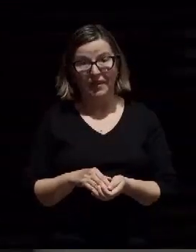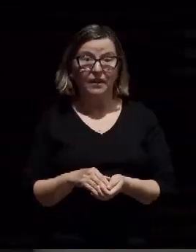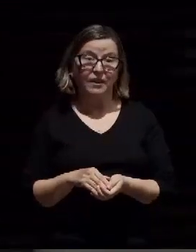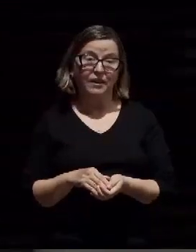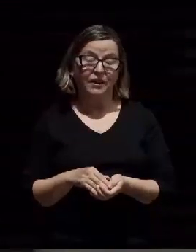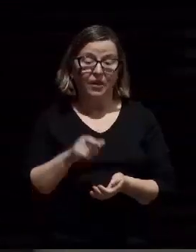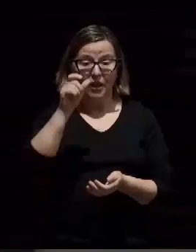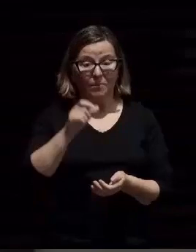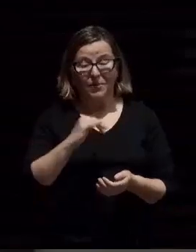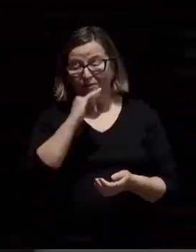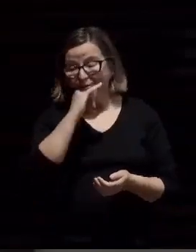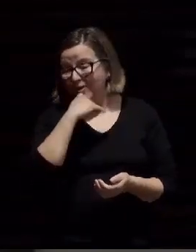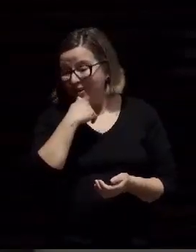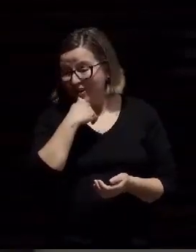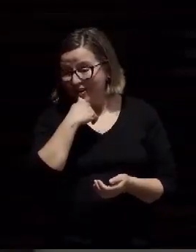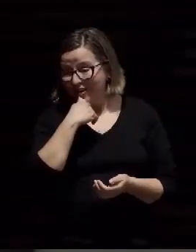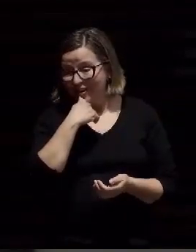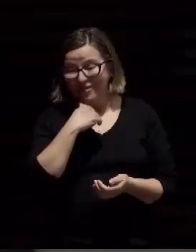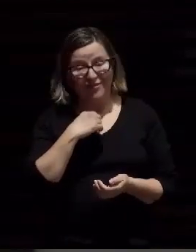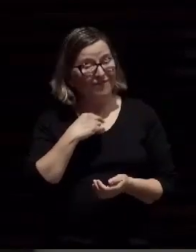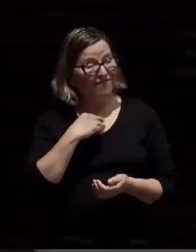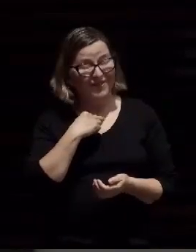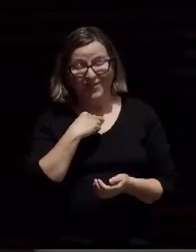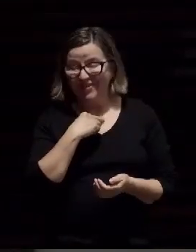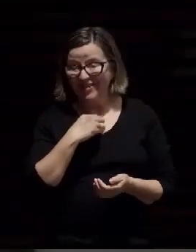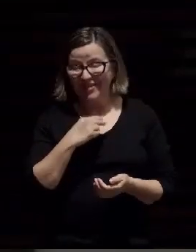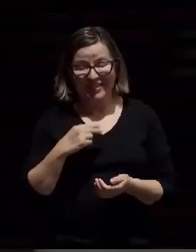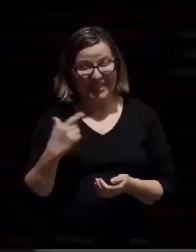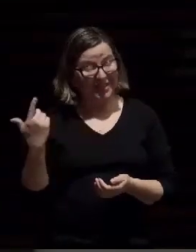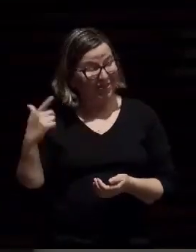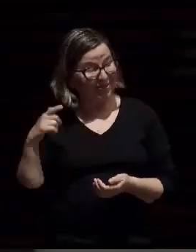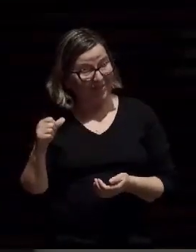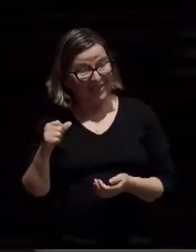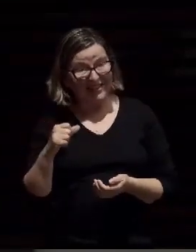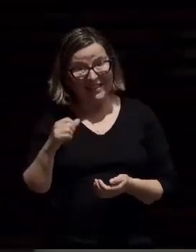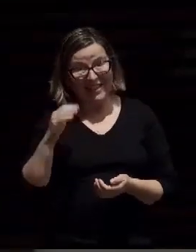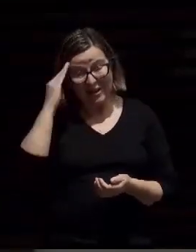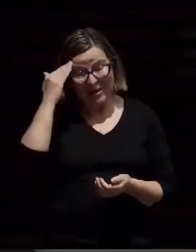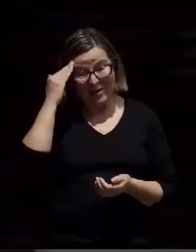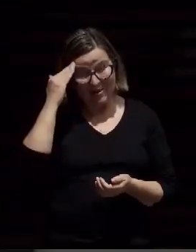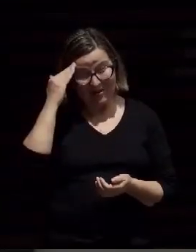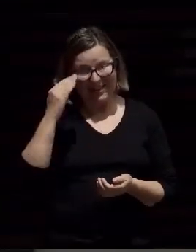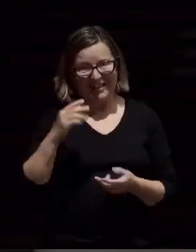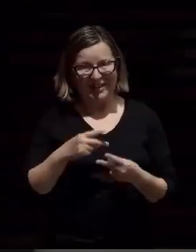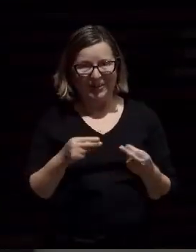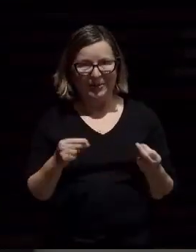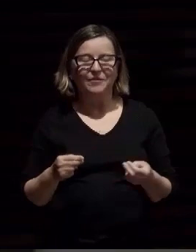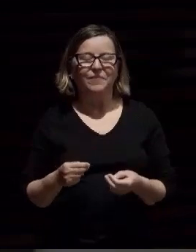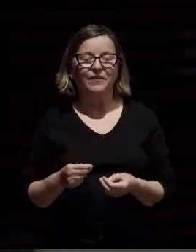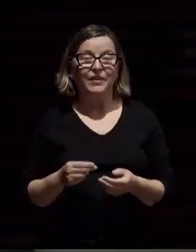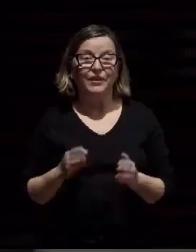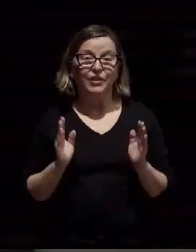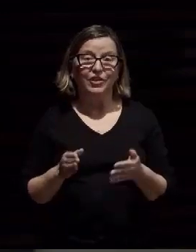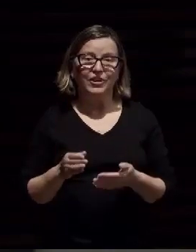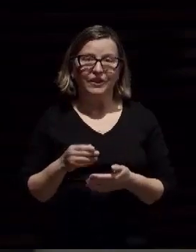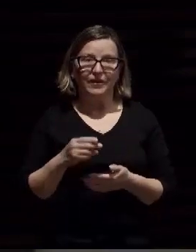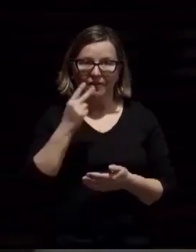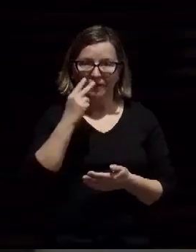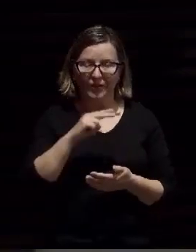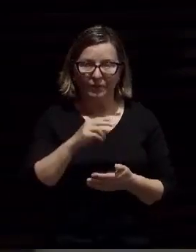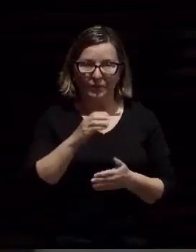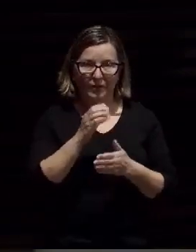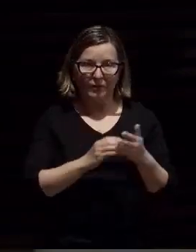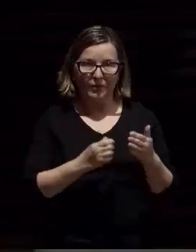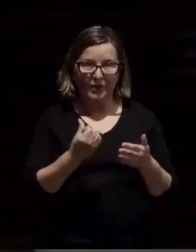não consegue entender as coisas. Nós lemos aqui no versículo 6 do capítulo 16 de João, quando ele